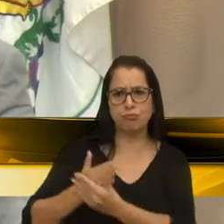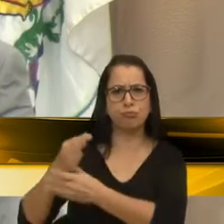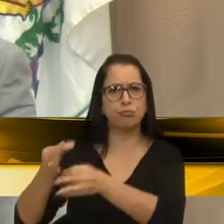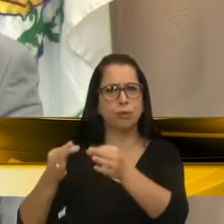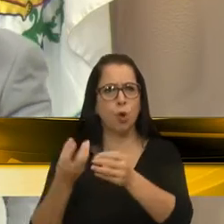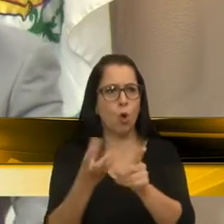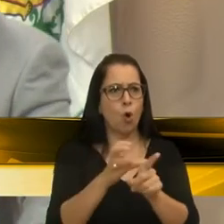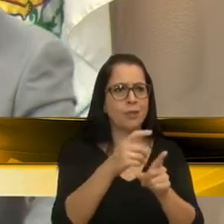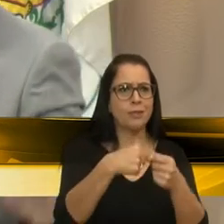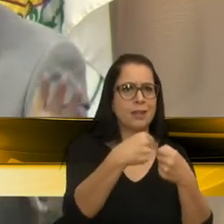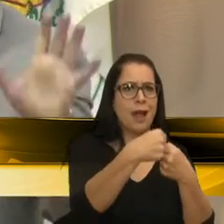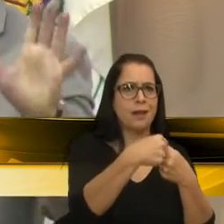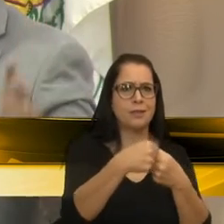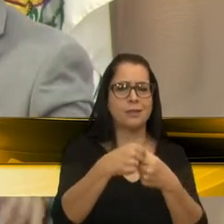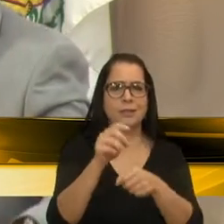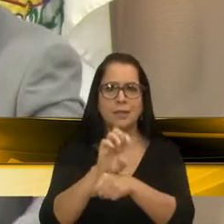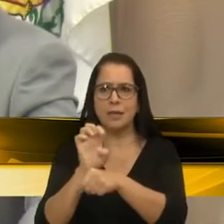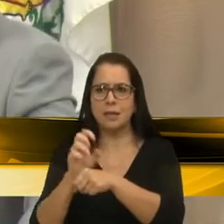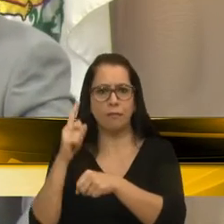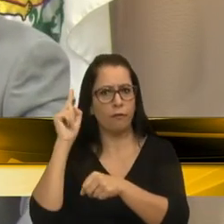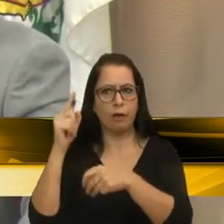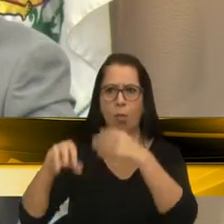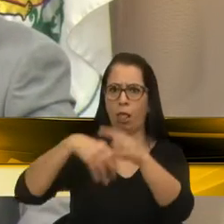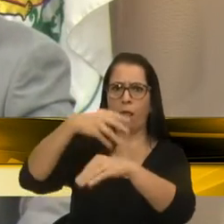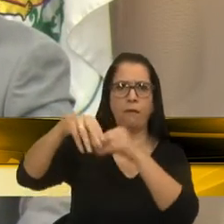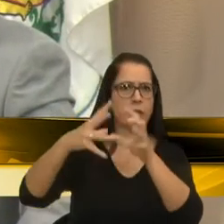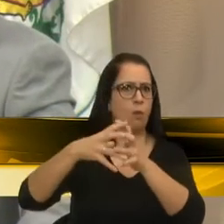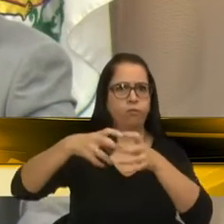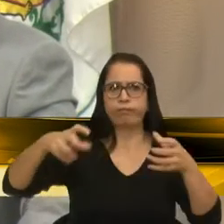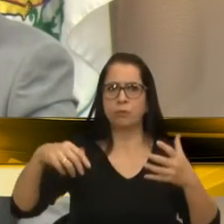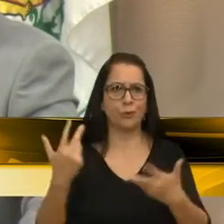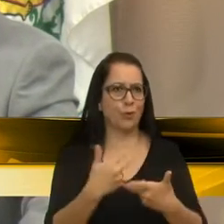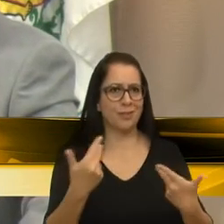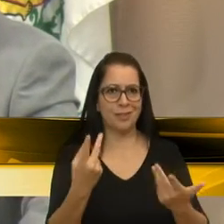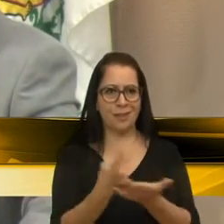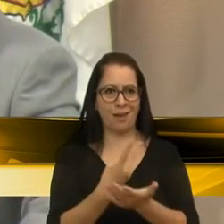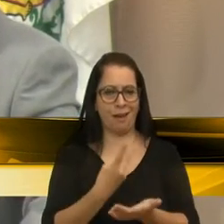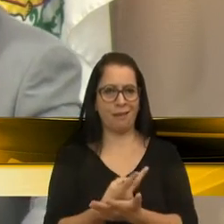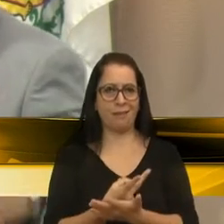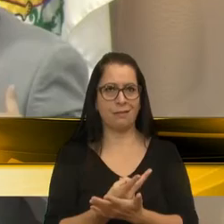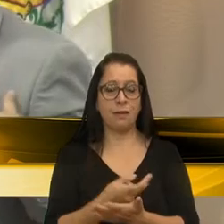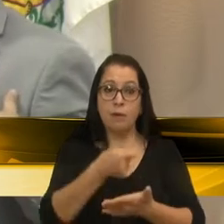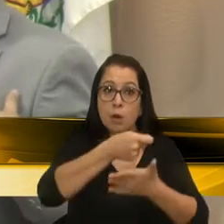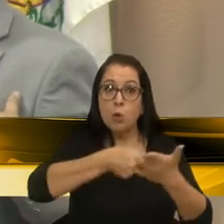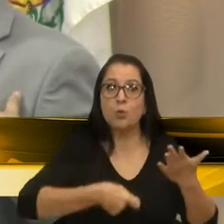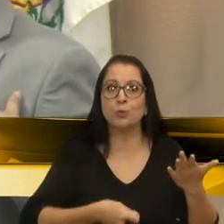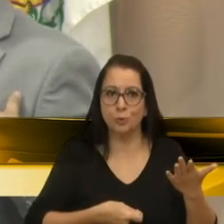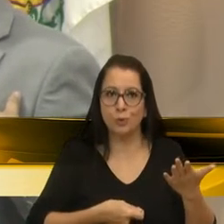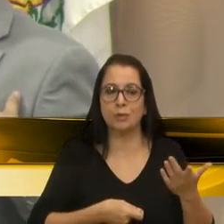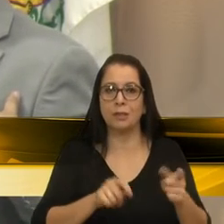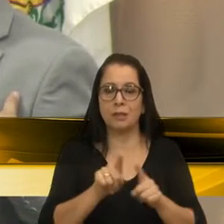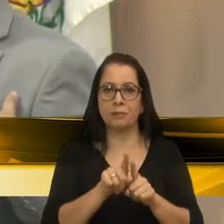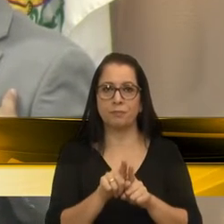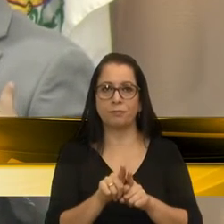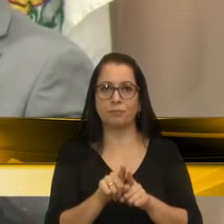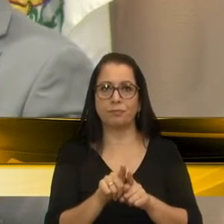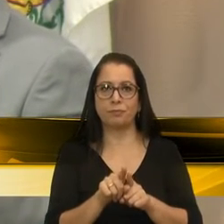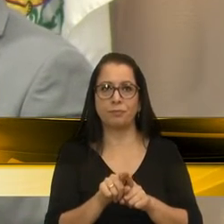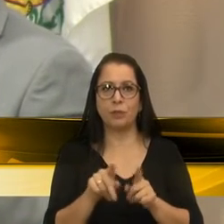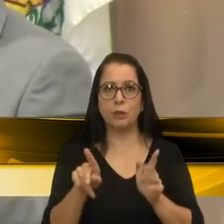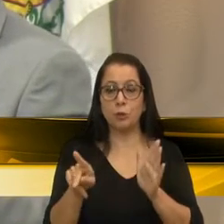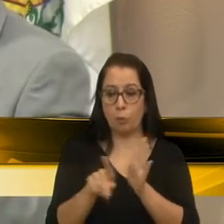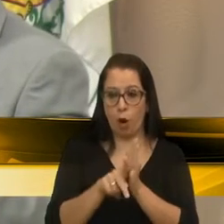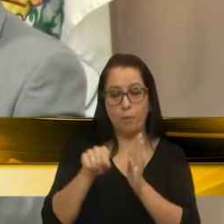e contra os estados, porque nós vamos criar aqui praticamente uma jurisprudência, né? Vai autorizar com que os proprietários